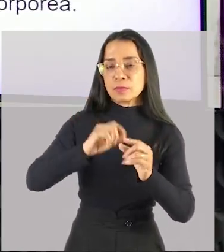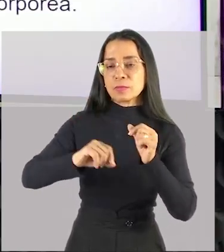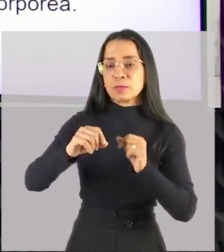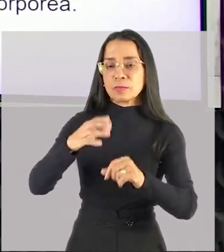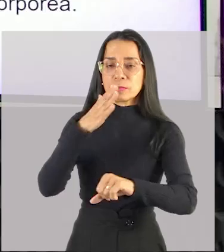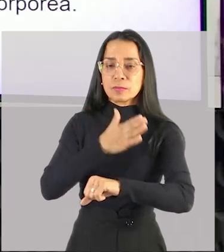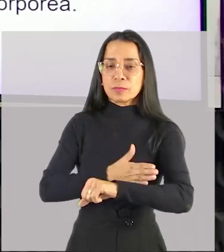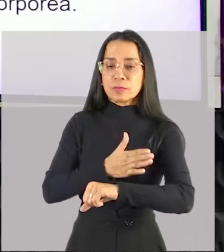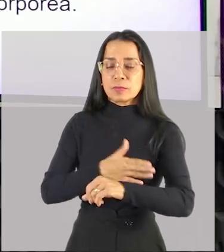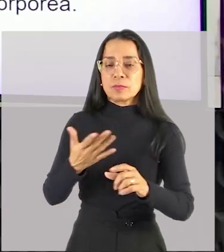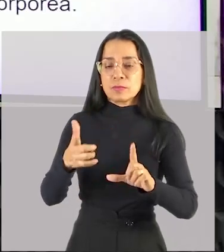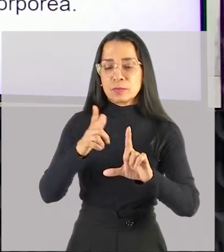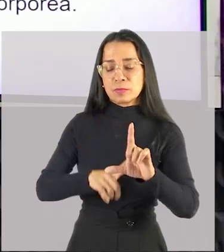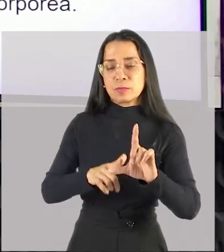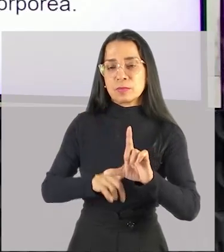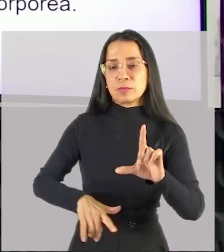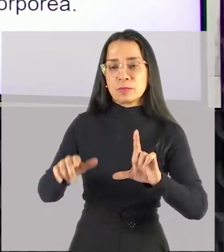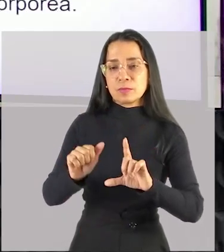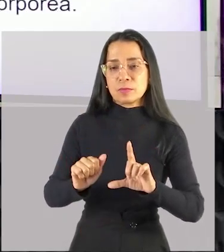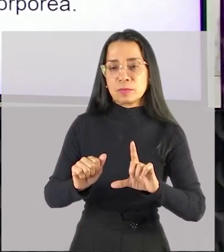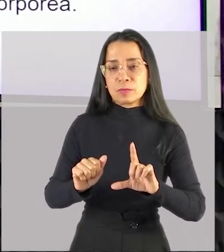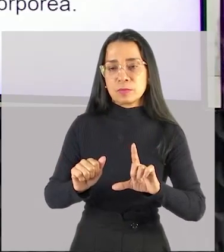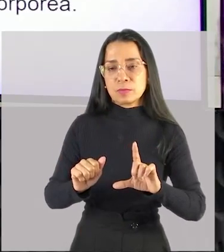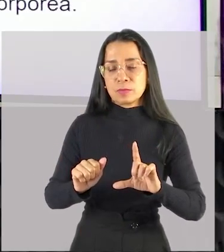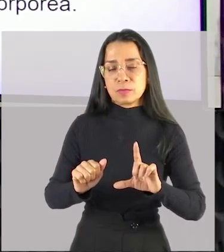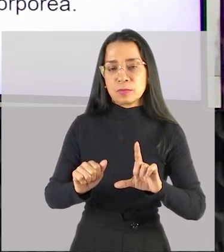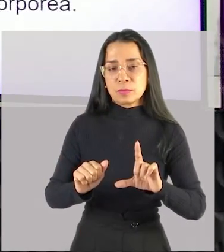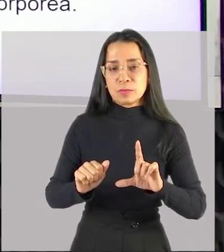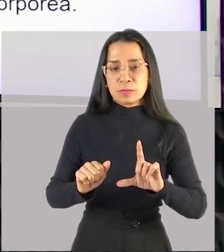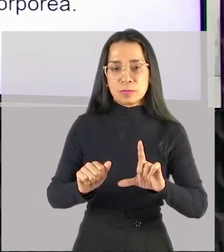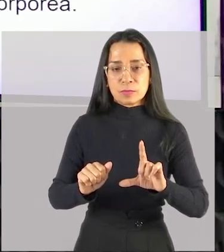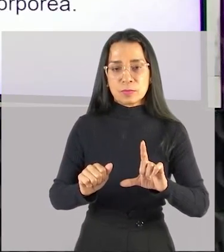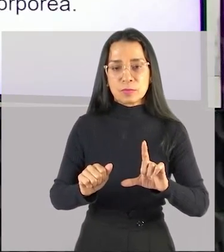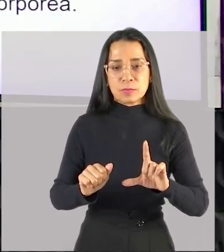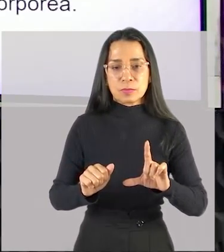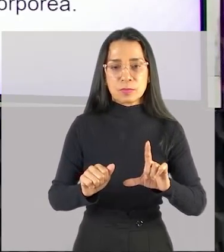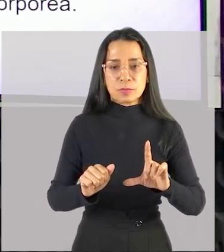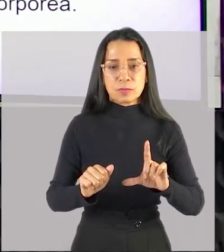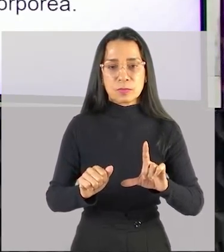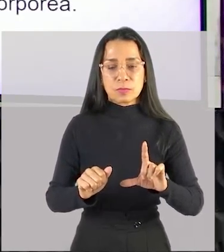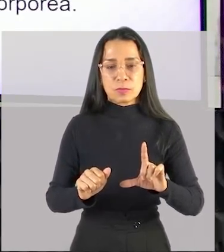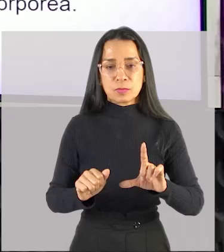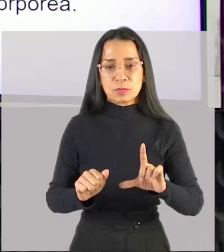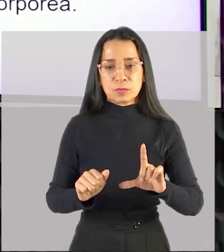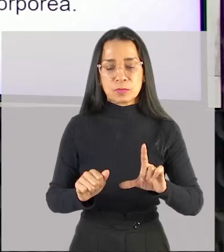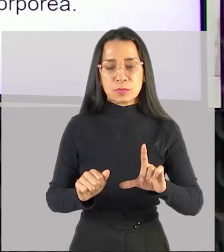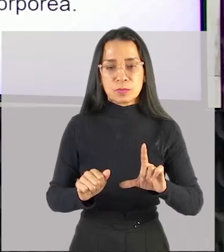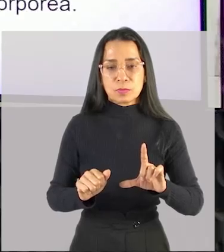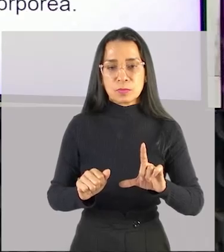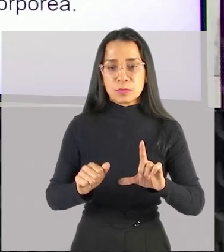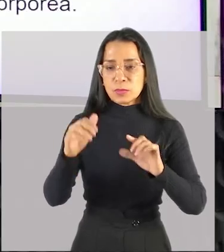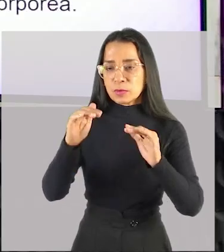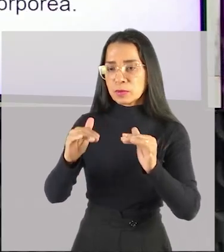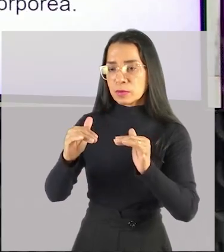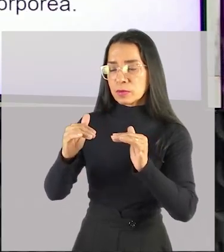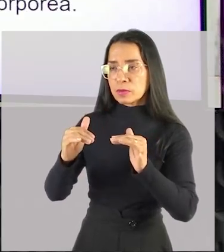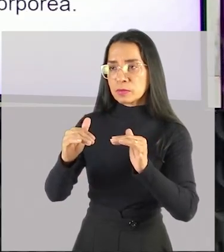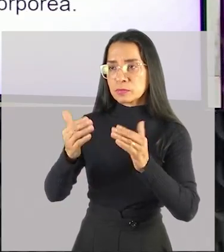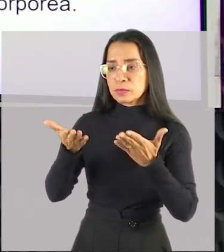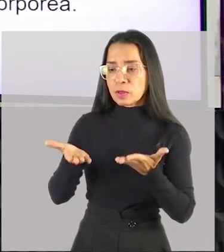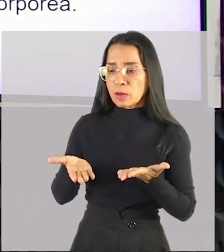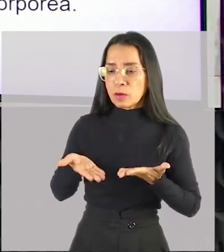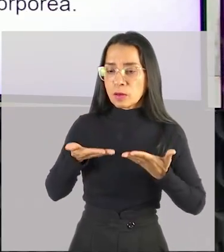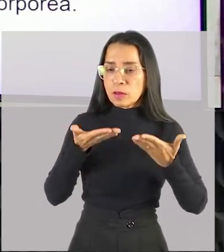medieval? Letra A. A exaltação do ritualismo litúrgico, né, ele não está exaltando aqui